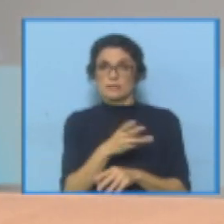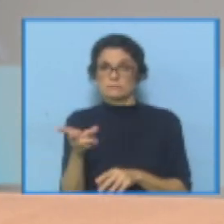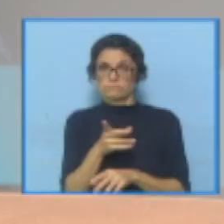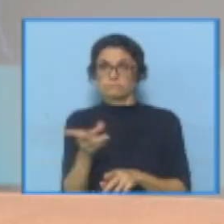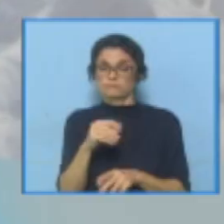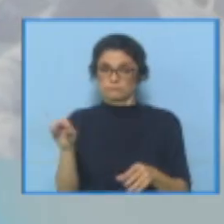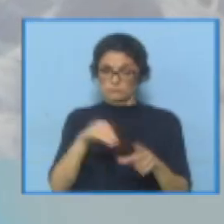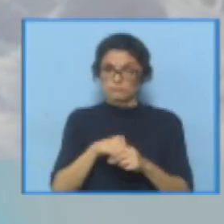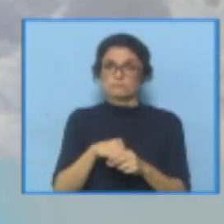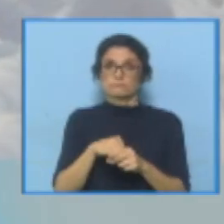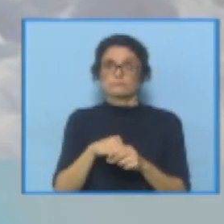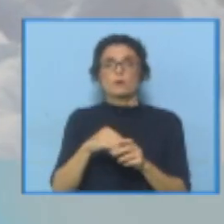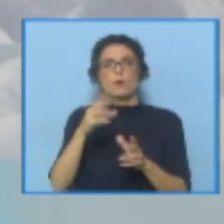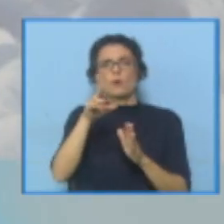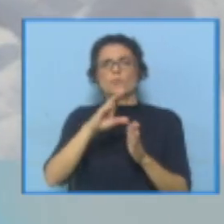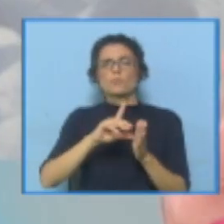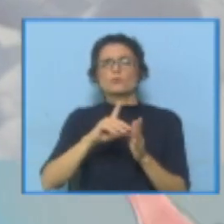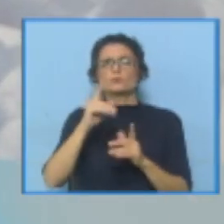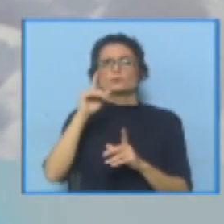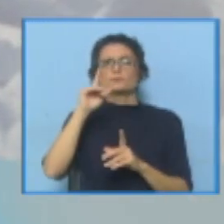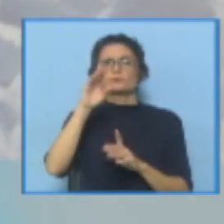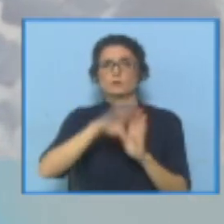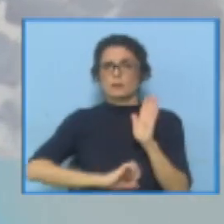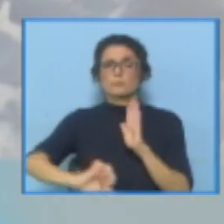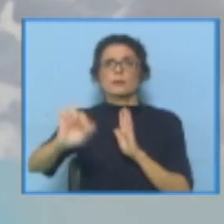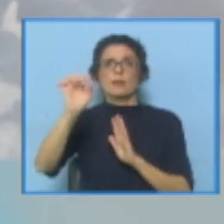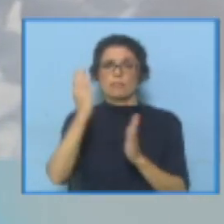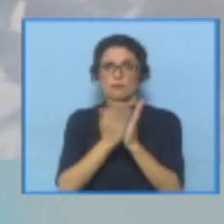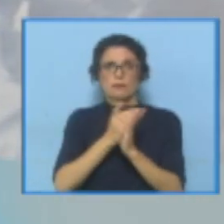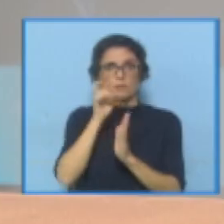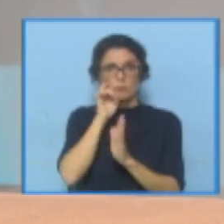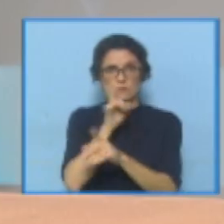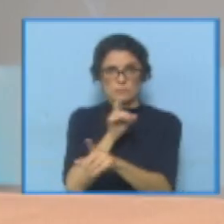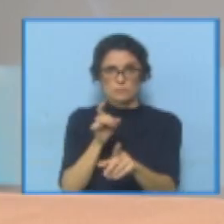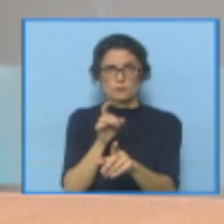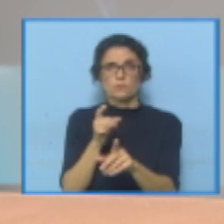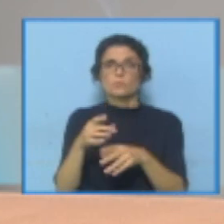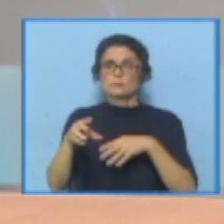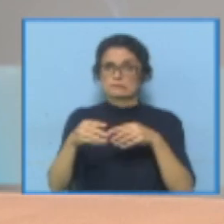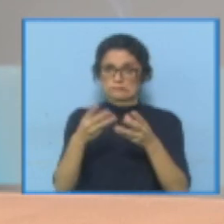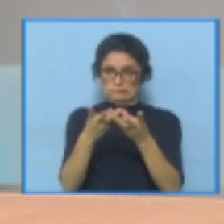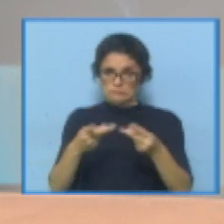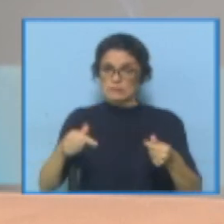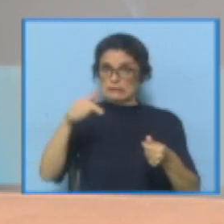do programa da Escola Segura, nas escolas vão usar estes materiais com as crianças e nós sabemos que os